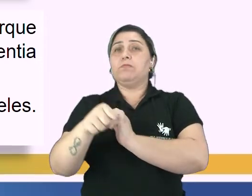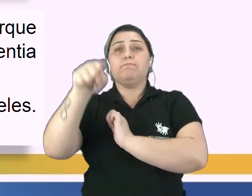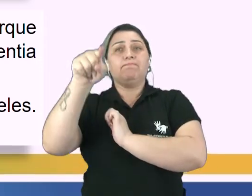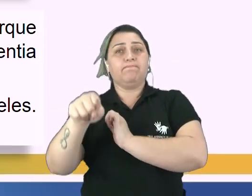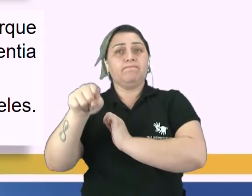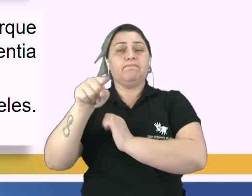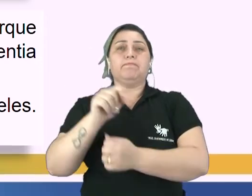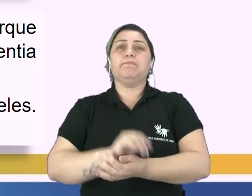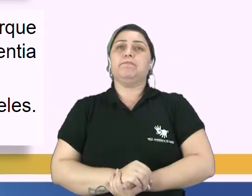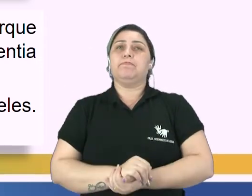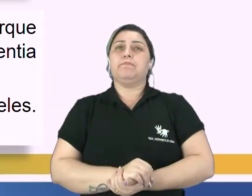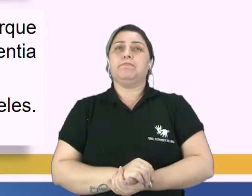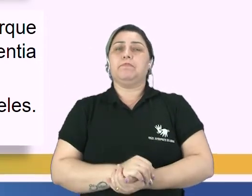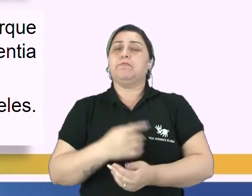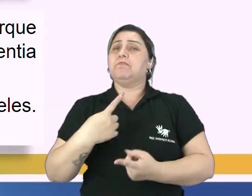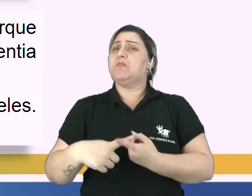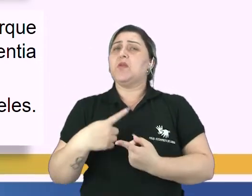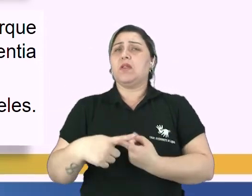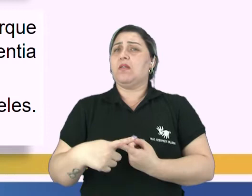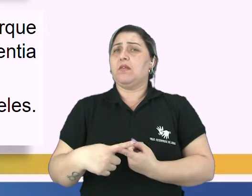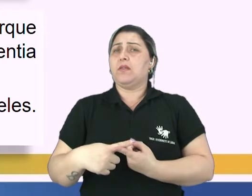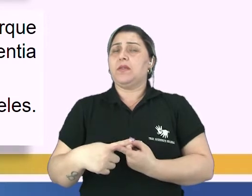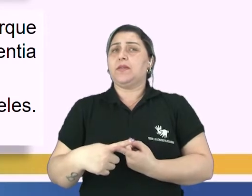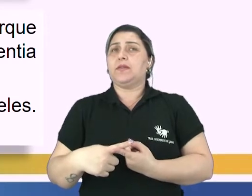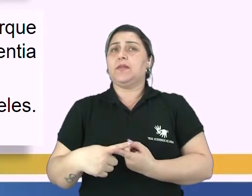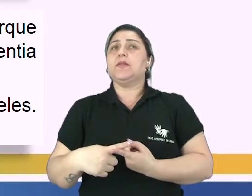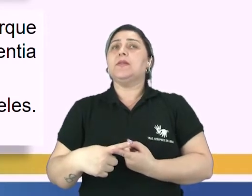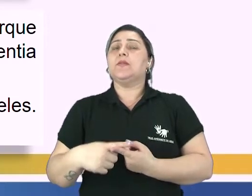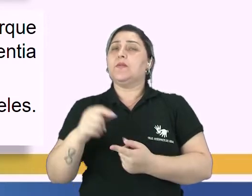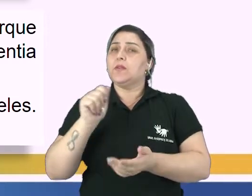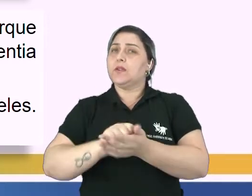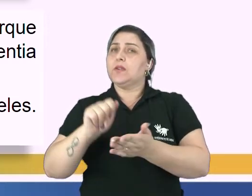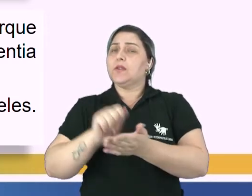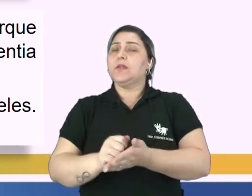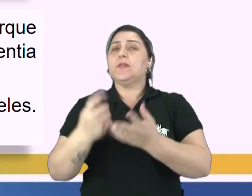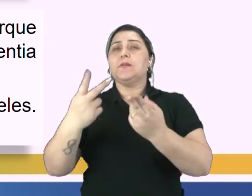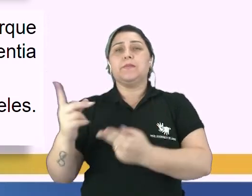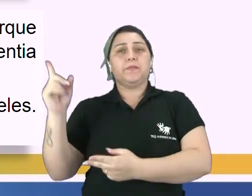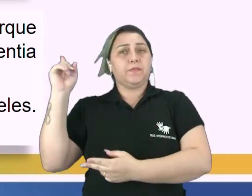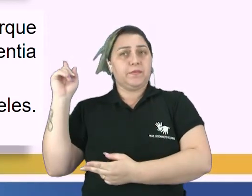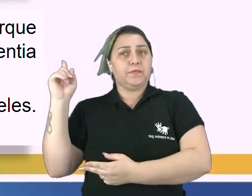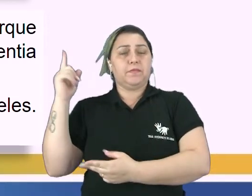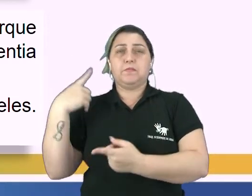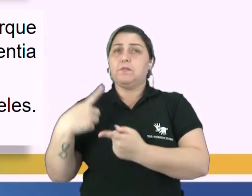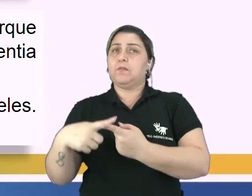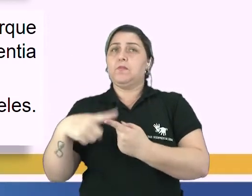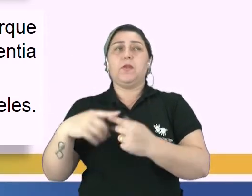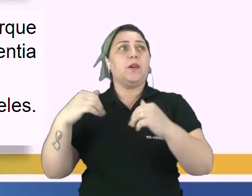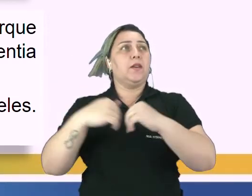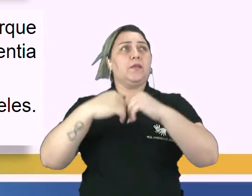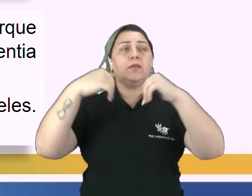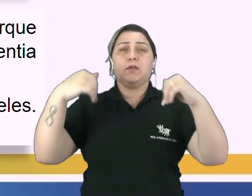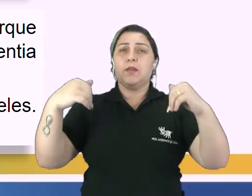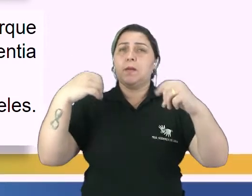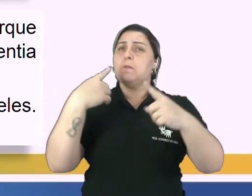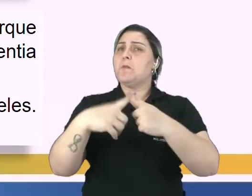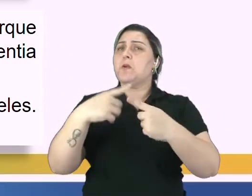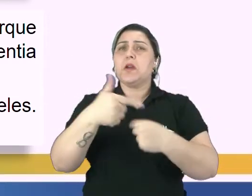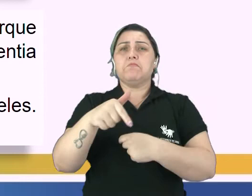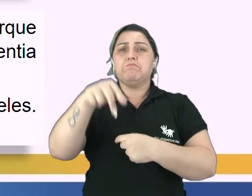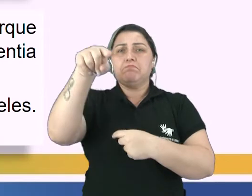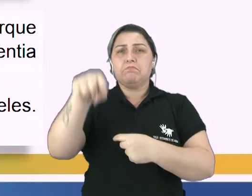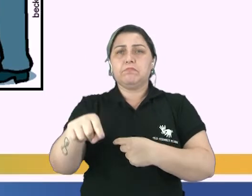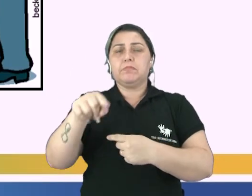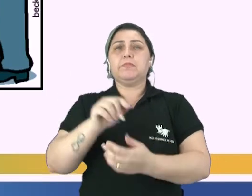tem acento. Por qual motivo ele foi escrito dessa maneira? Por que ele não foi escrito separado? Por que ele não tem